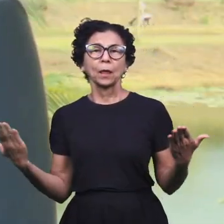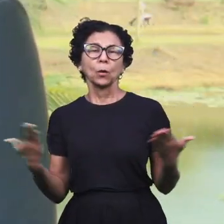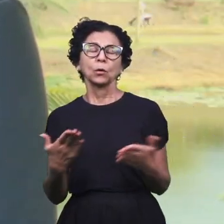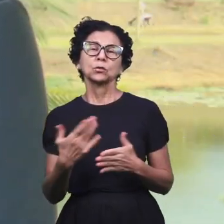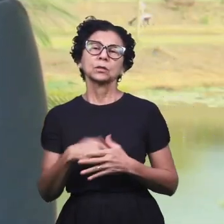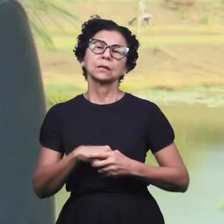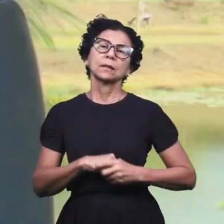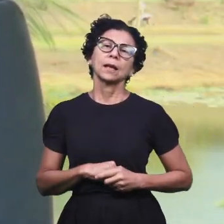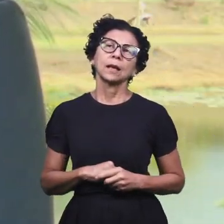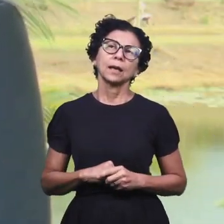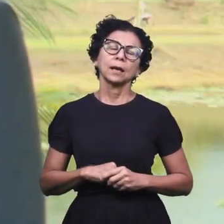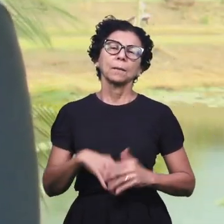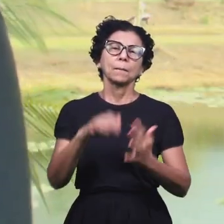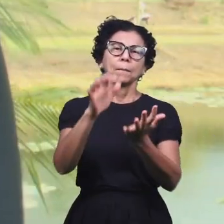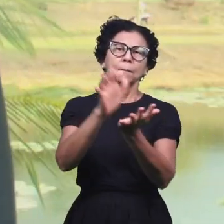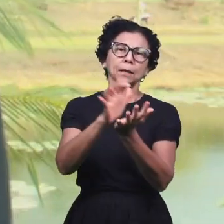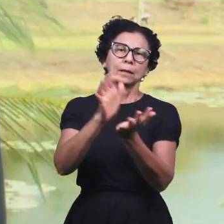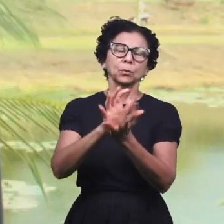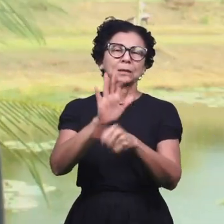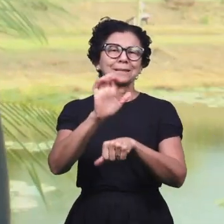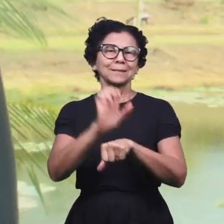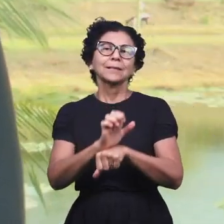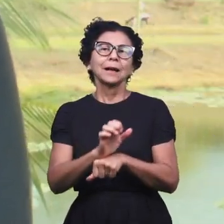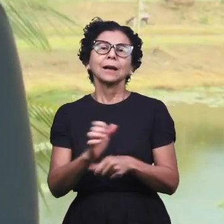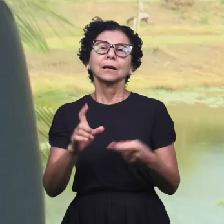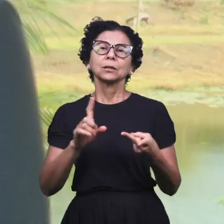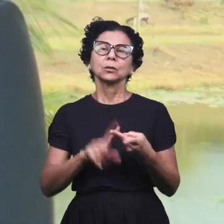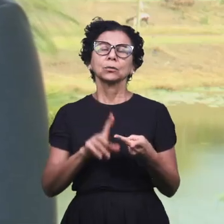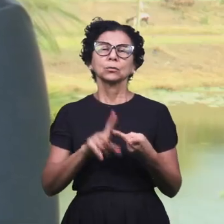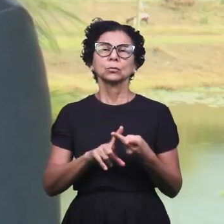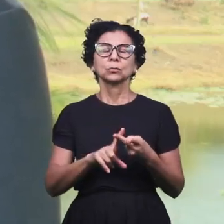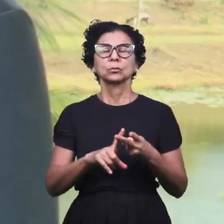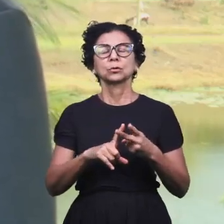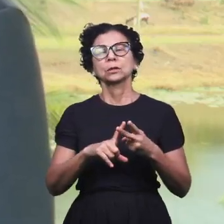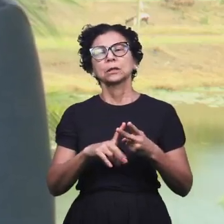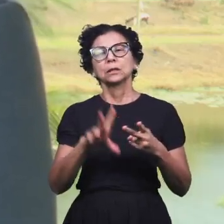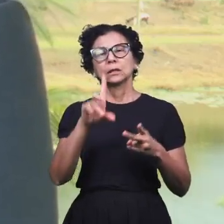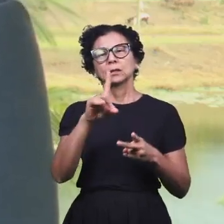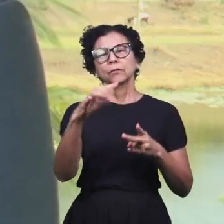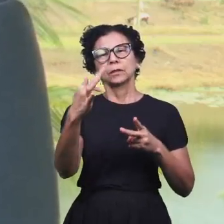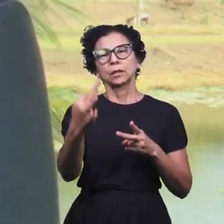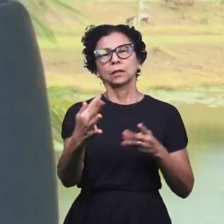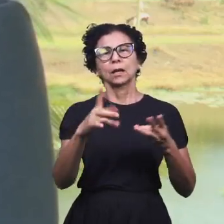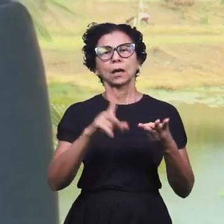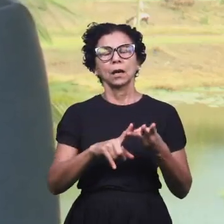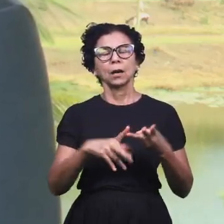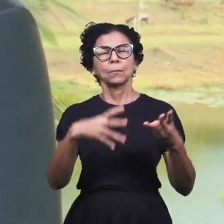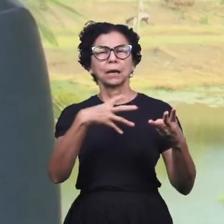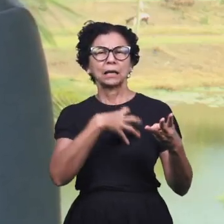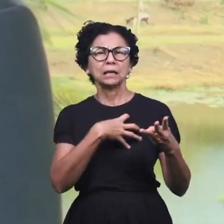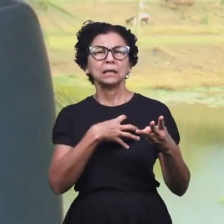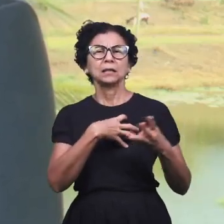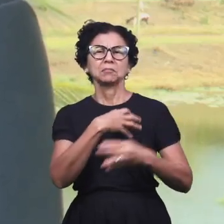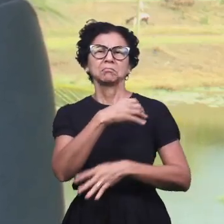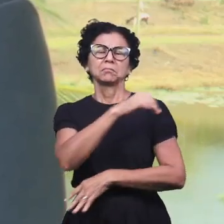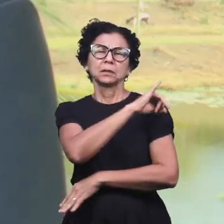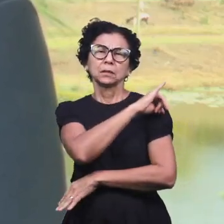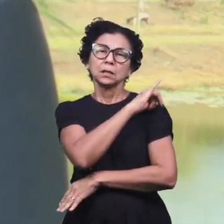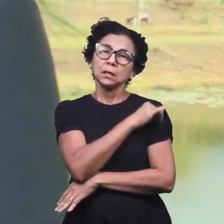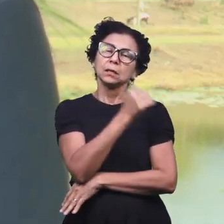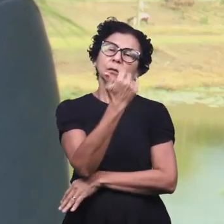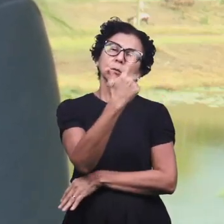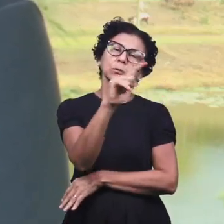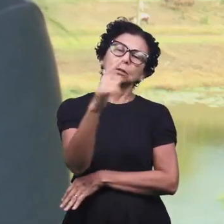operando em Pernambuco, temos usinas operando no Distrito Federal, temos usinas em operação na Bahia, no Rio de